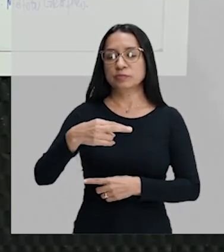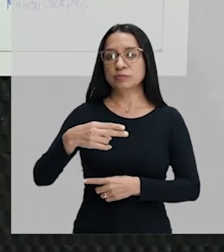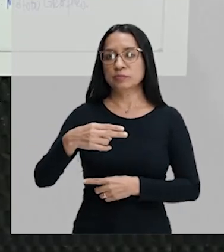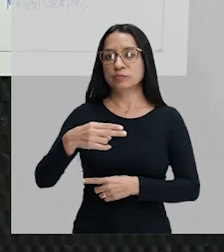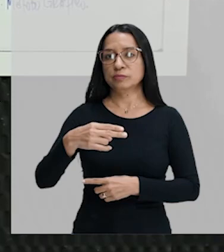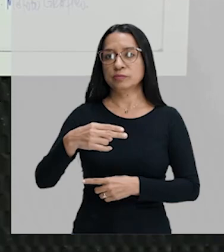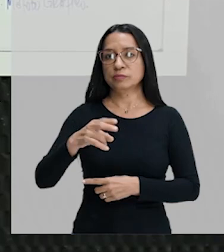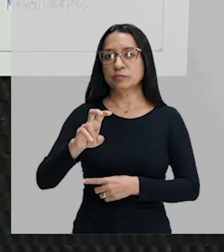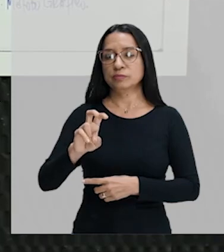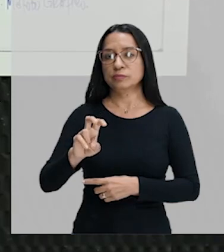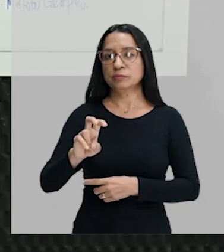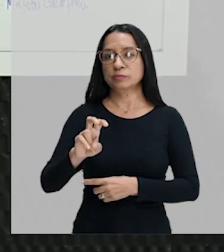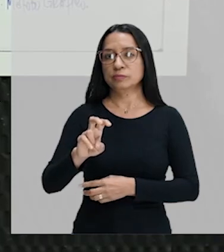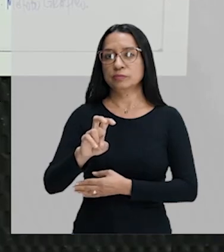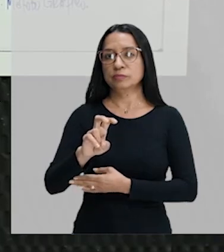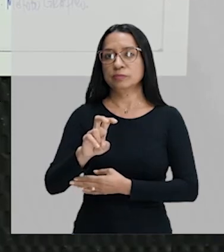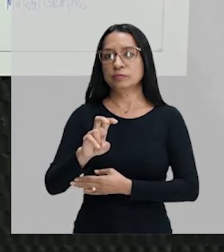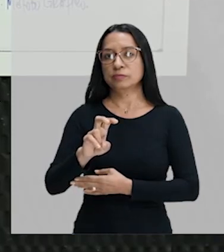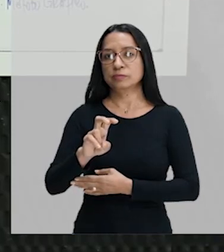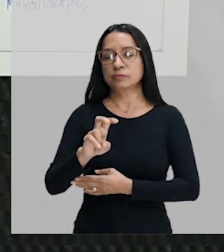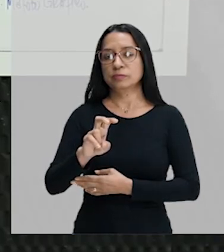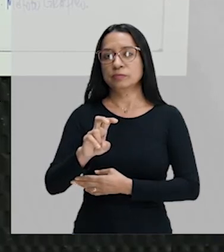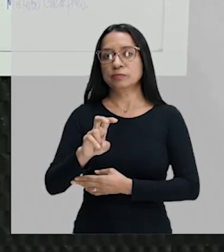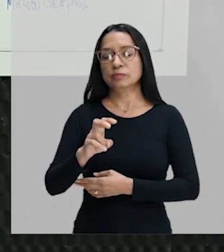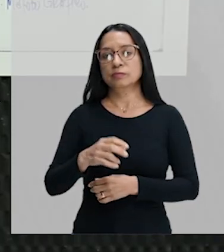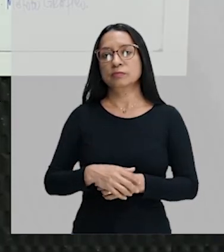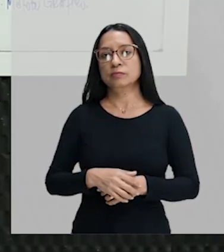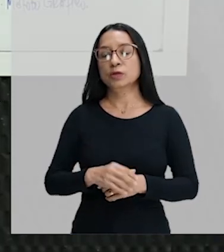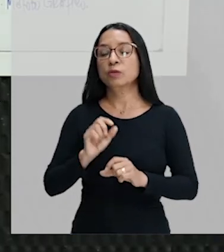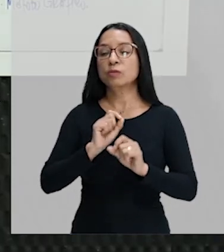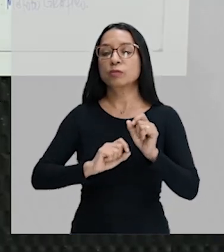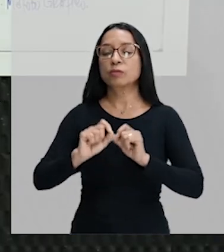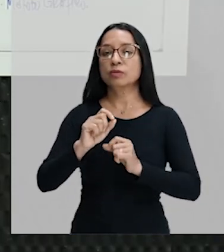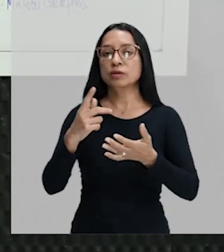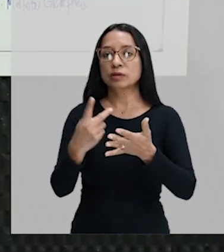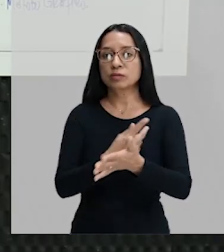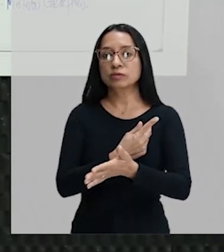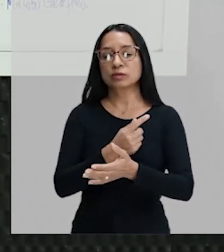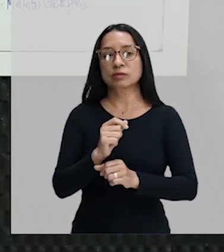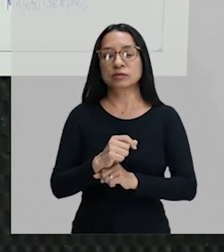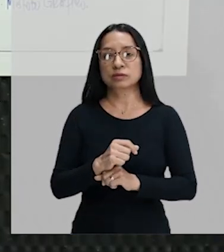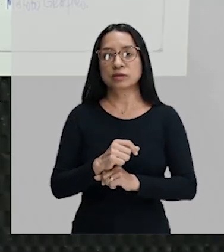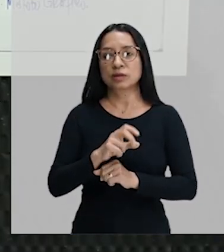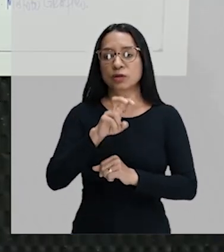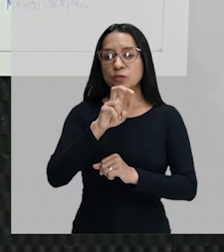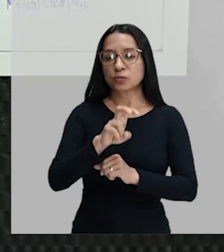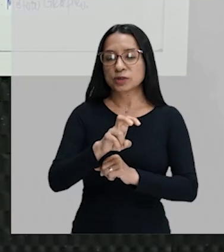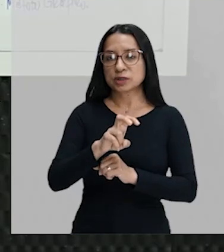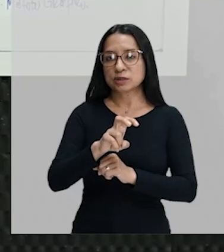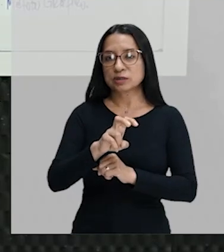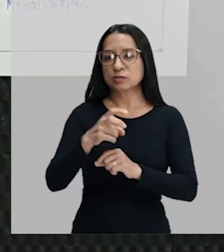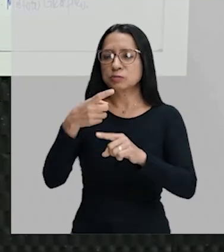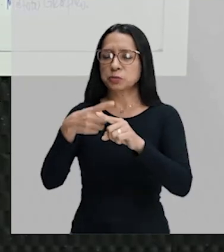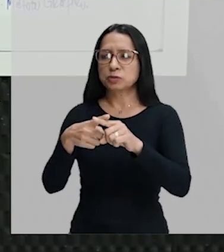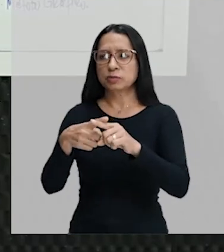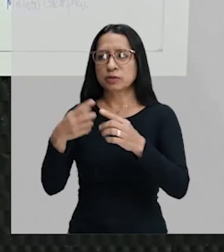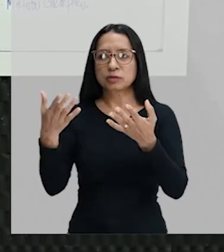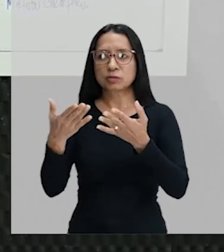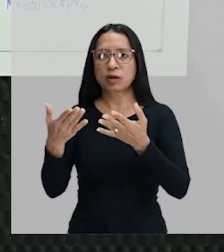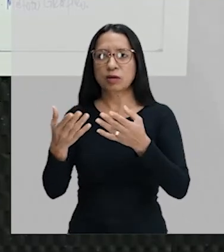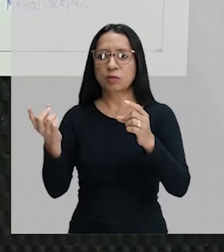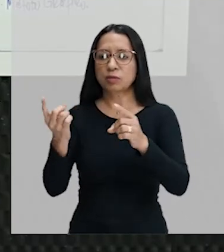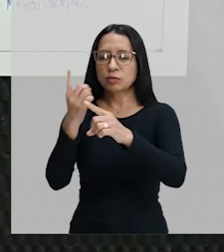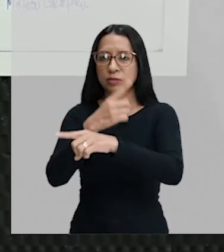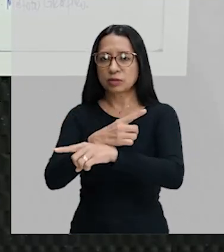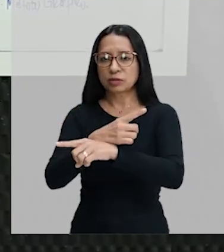igual a 5, né? Aí o que acontece, turma? Esse 5 que está multiplicando, ele passa para lá dividindo.